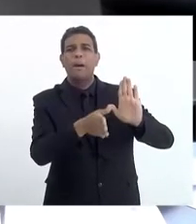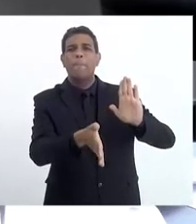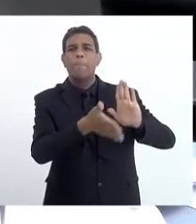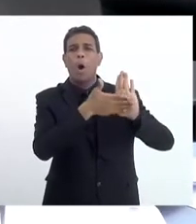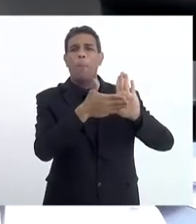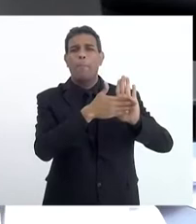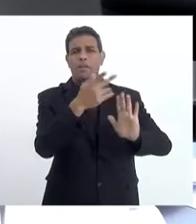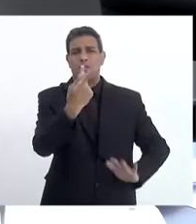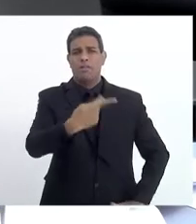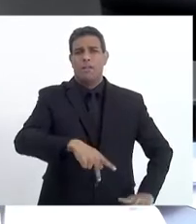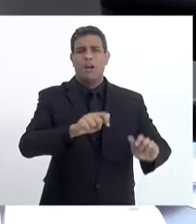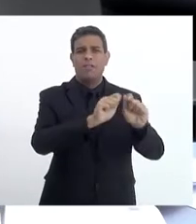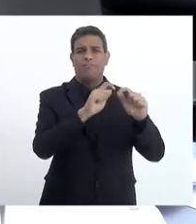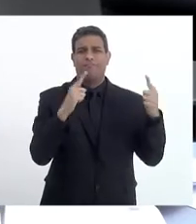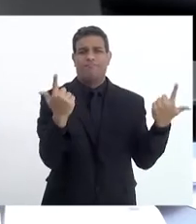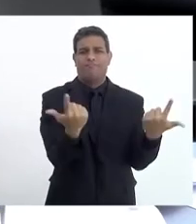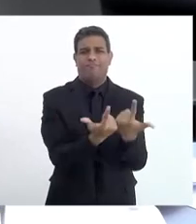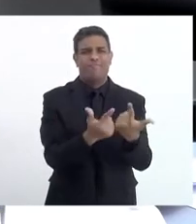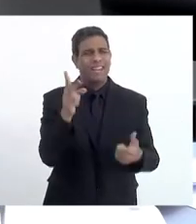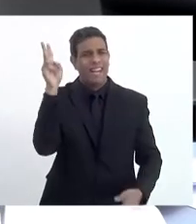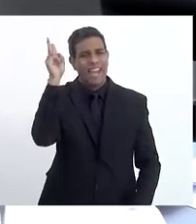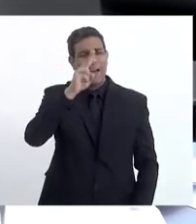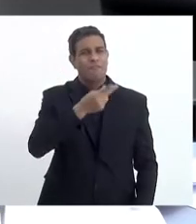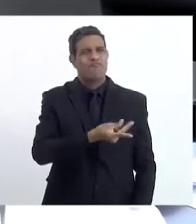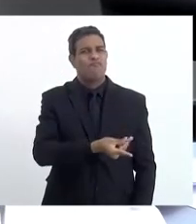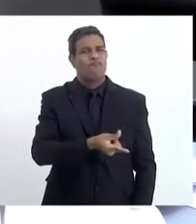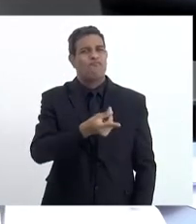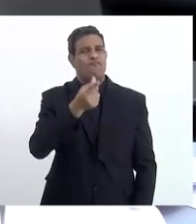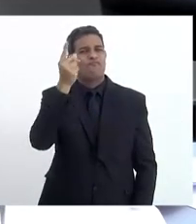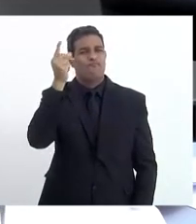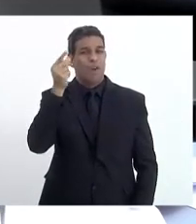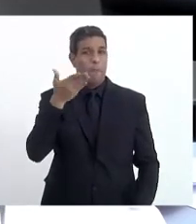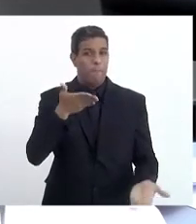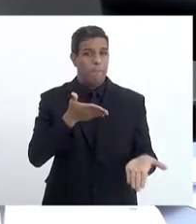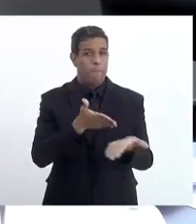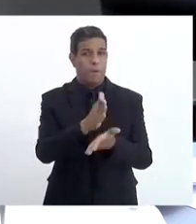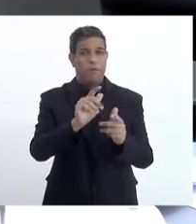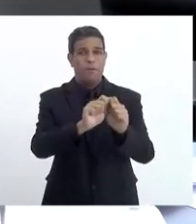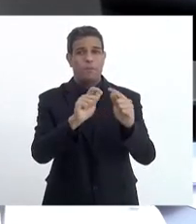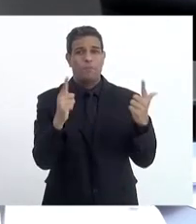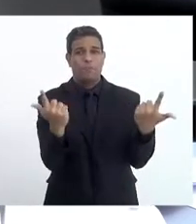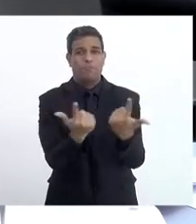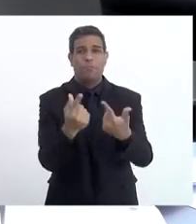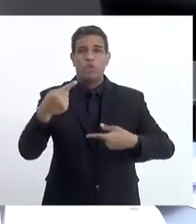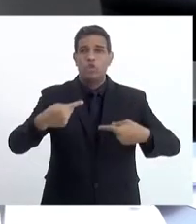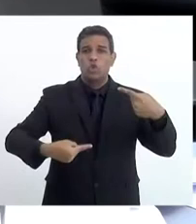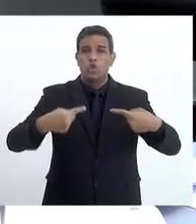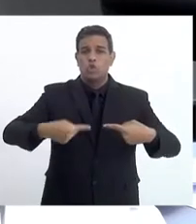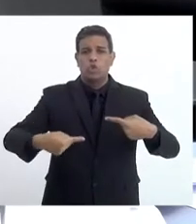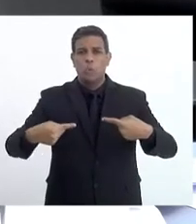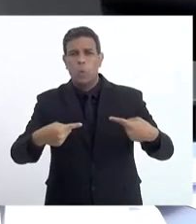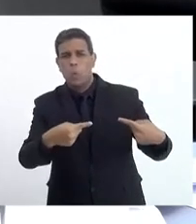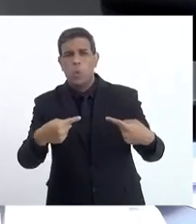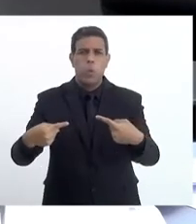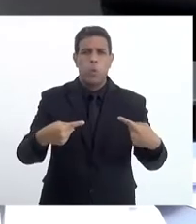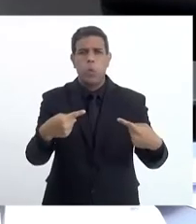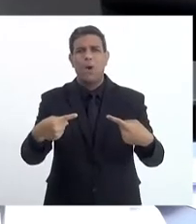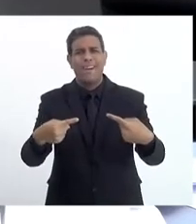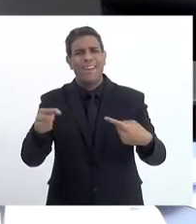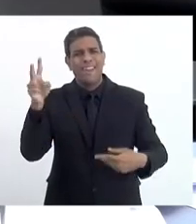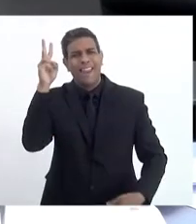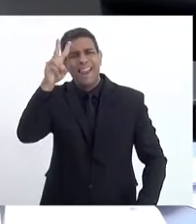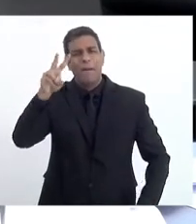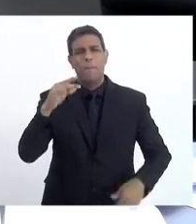propostas. Porque eu me lembro, quando essa lei foi aqui aprovada, teve discussões duríssimas em